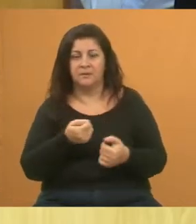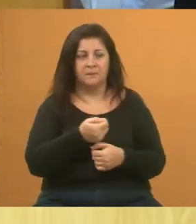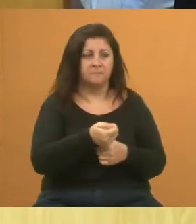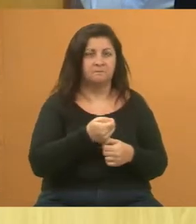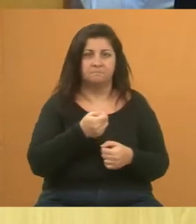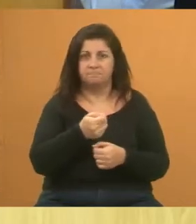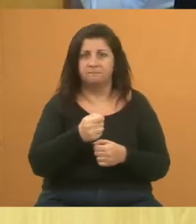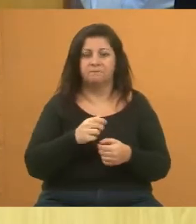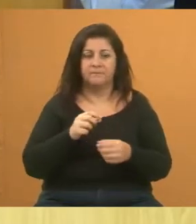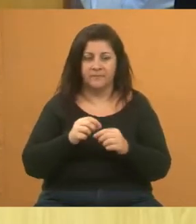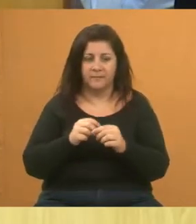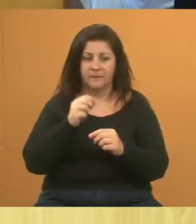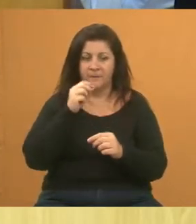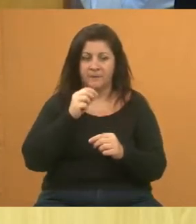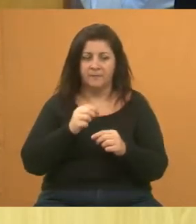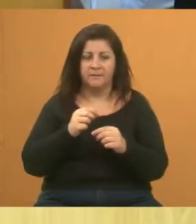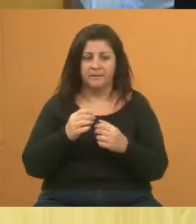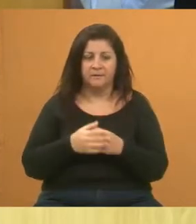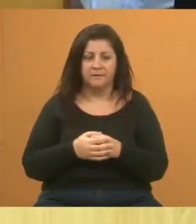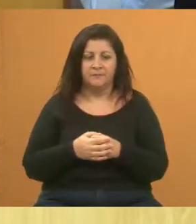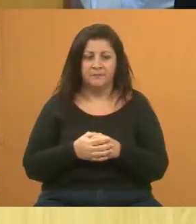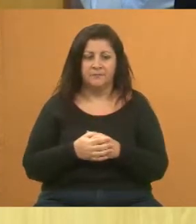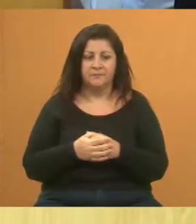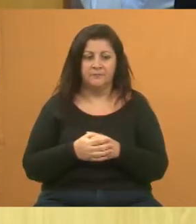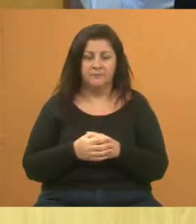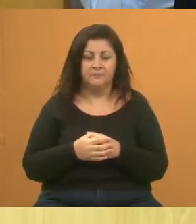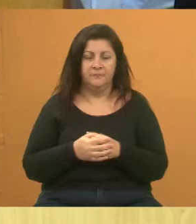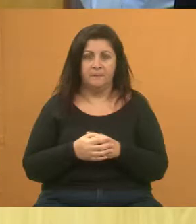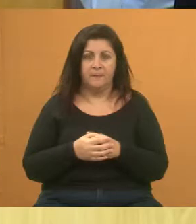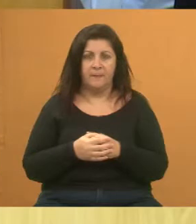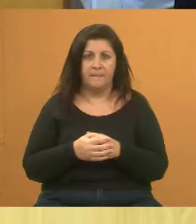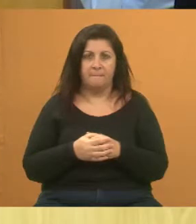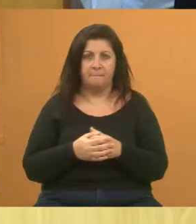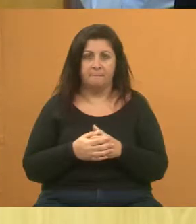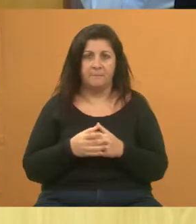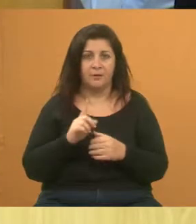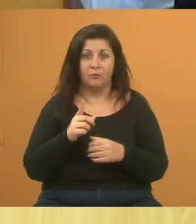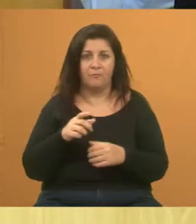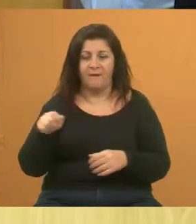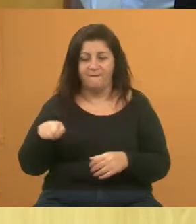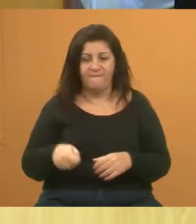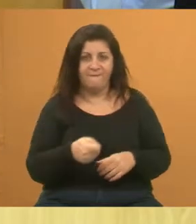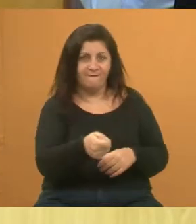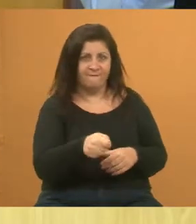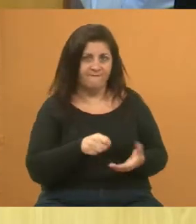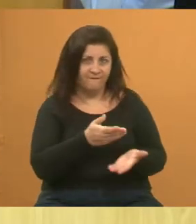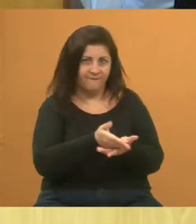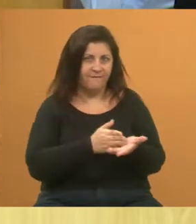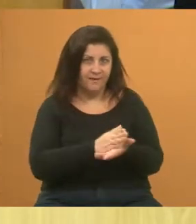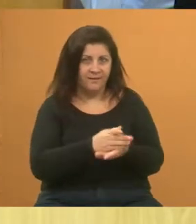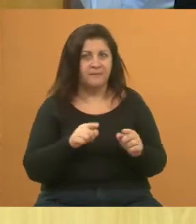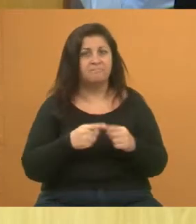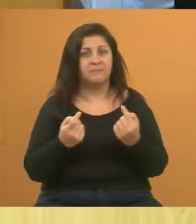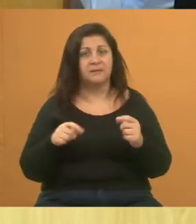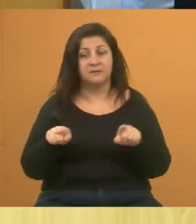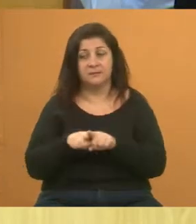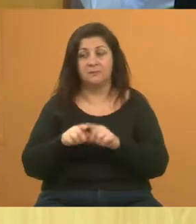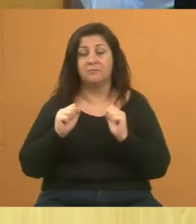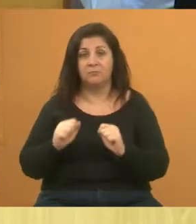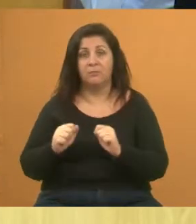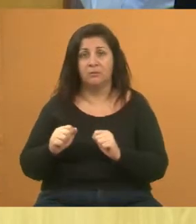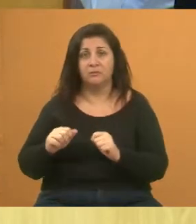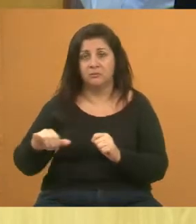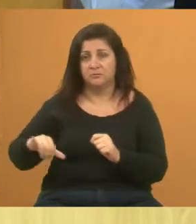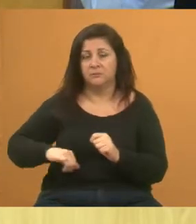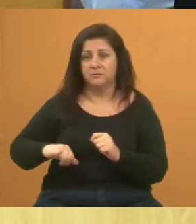então isso também pode ser, por mais que não seja uma faca, mas também pode ofender, pode agredir uma